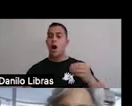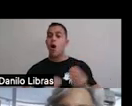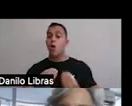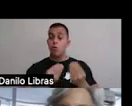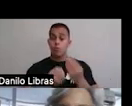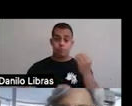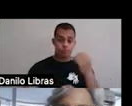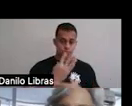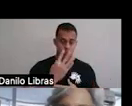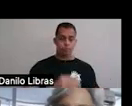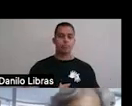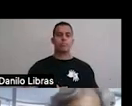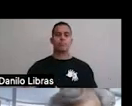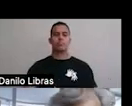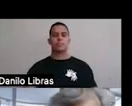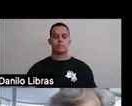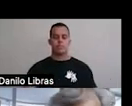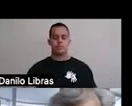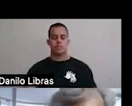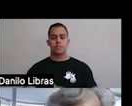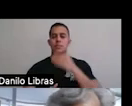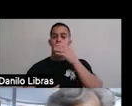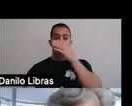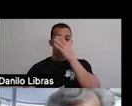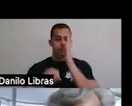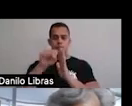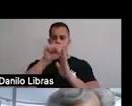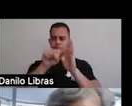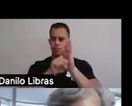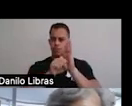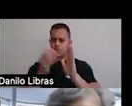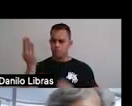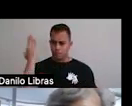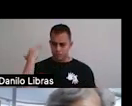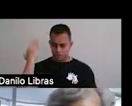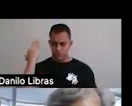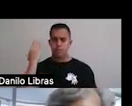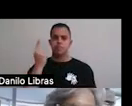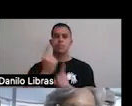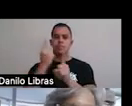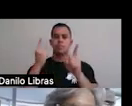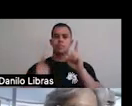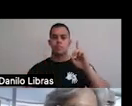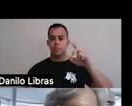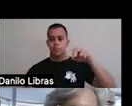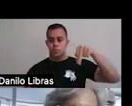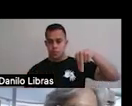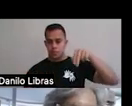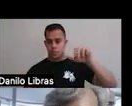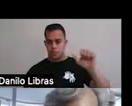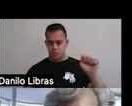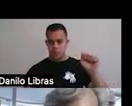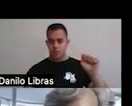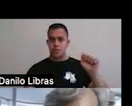Então, já no século passado, né, com a descoberta do DNA e a estrutura do